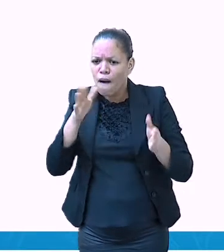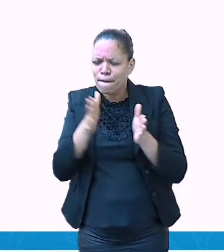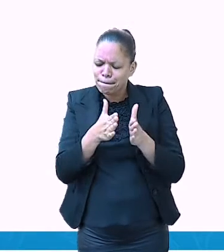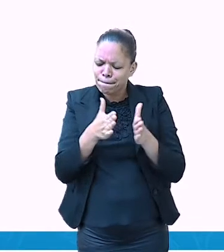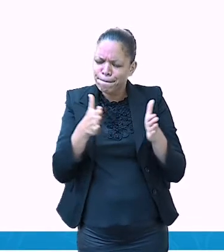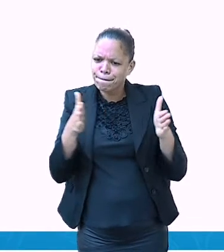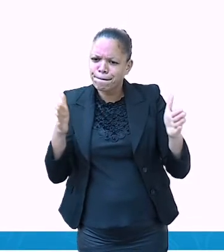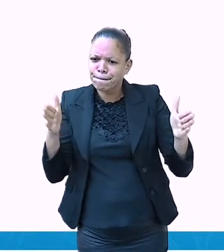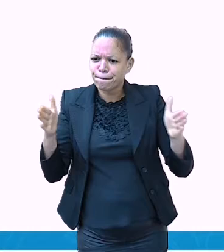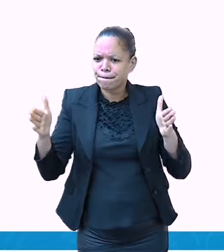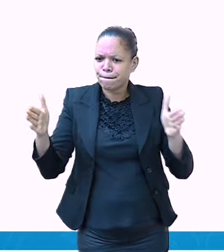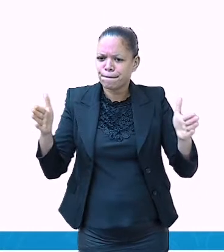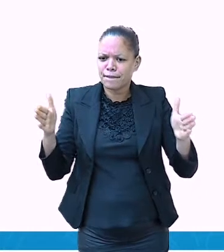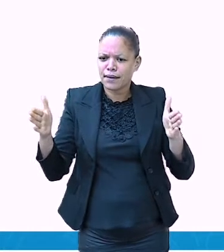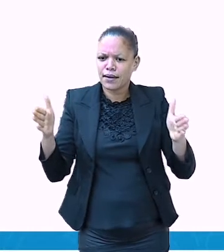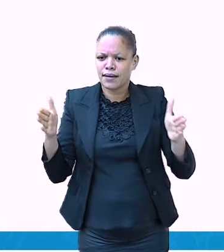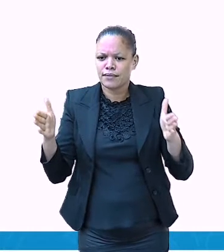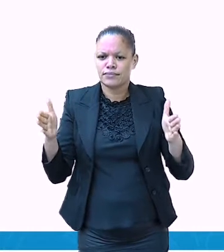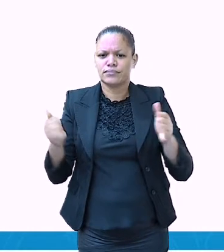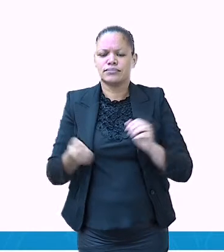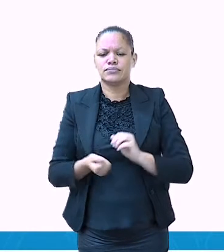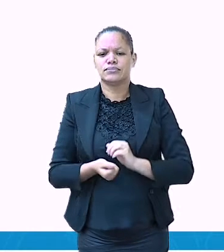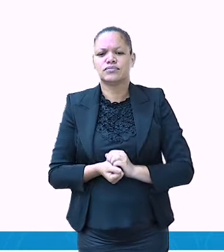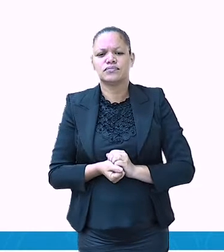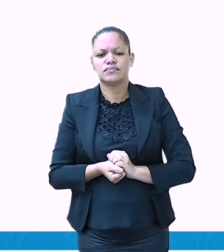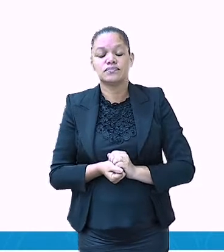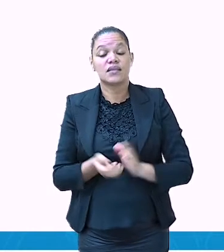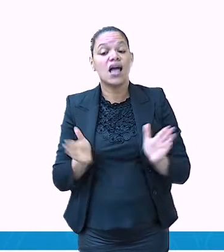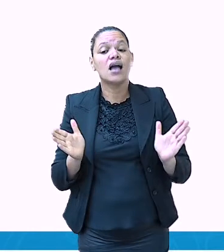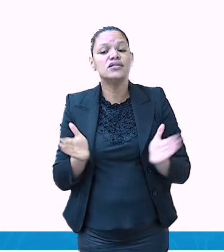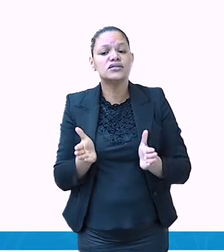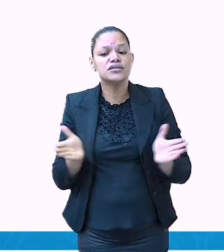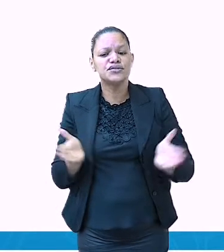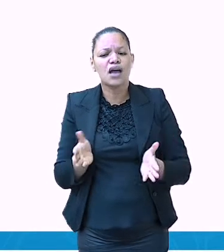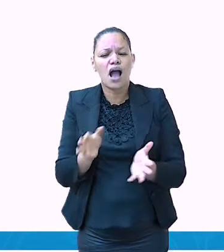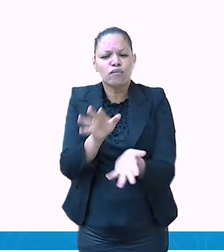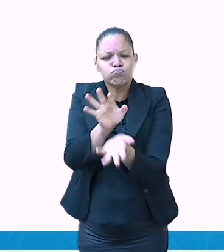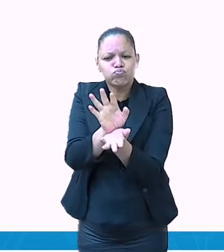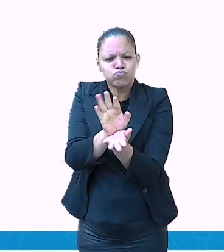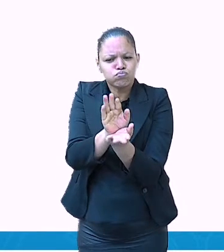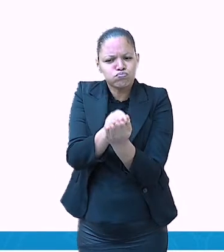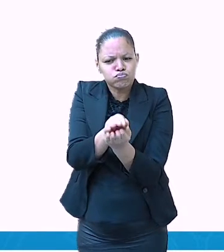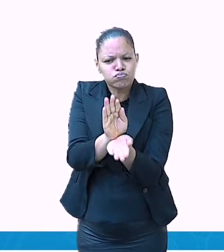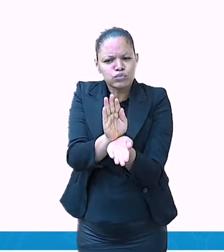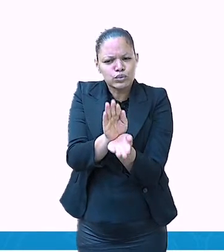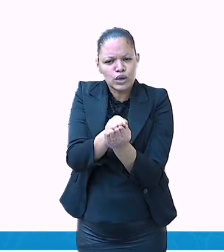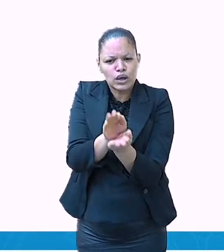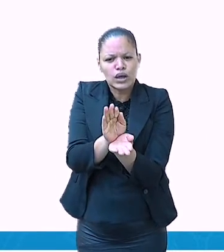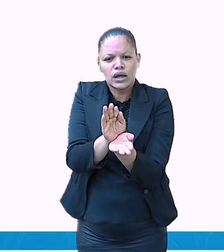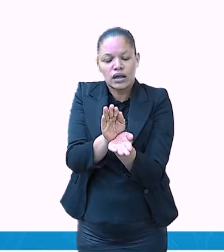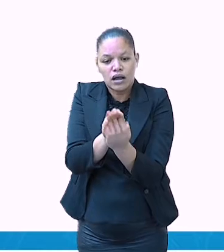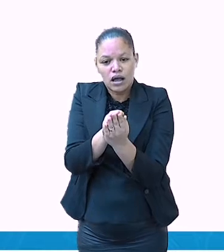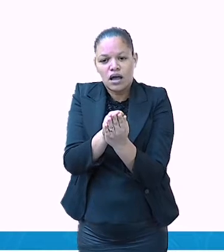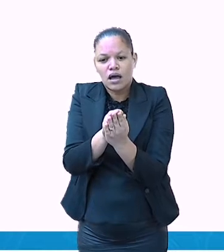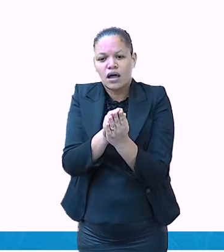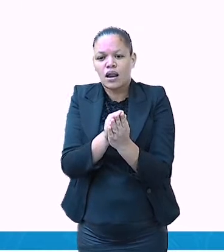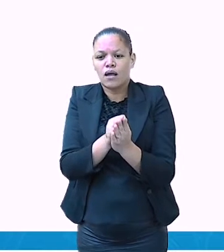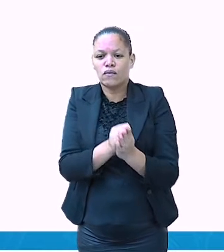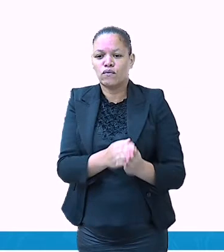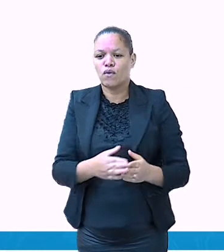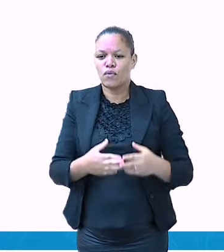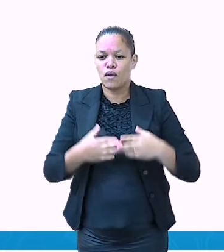Já que o jacaré, nós temos o jacaré com esse peito mais claro, esse peito